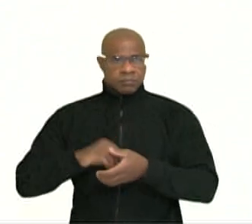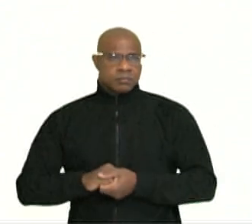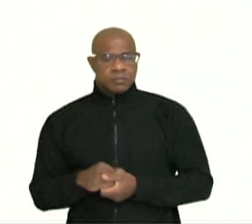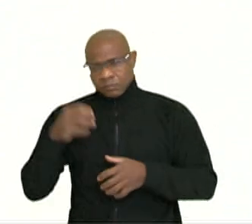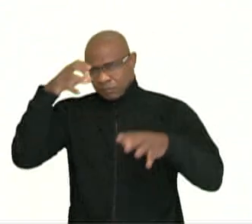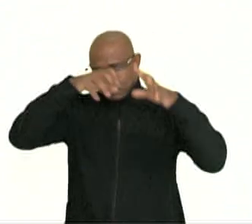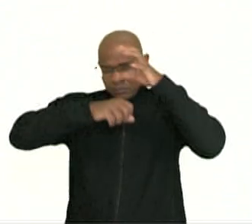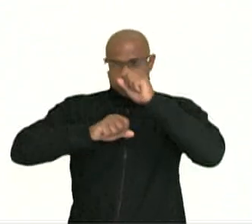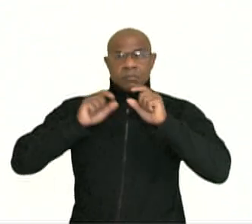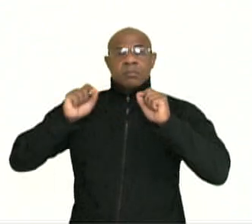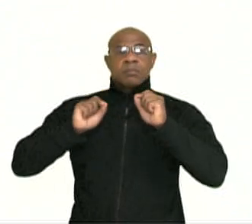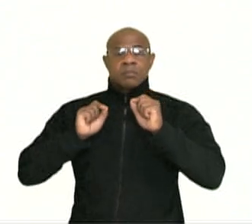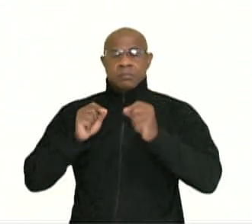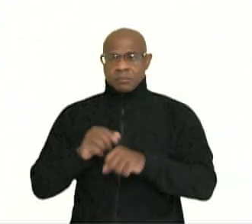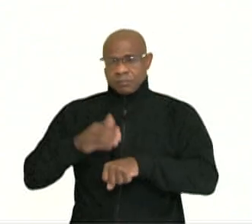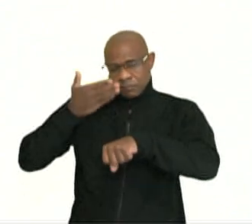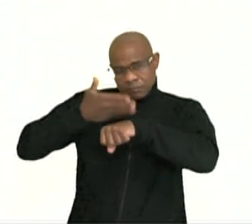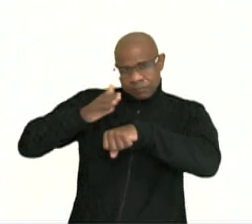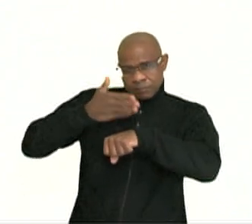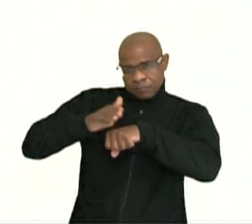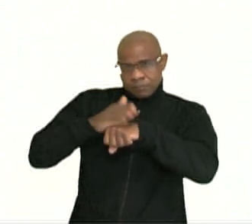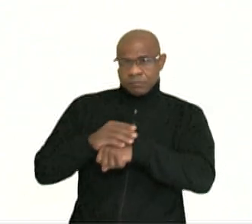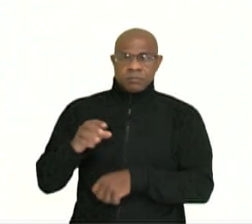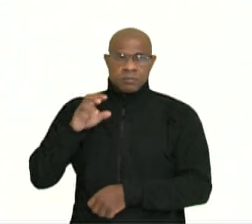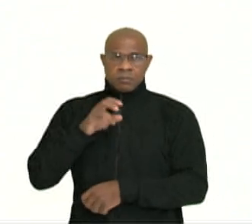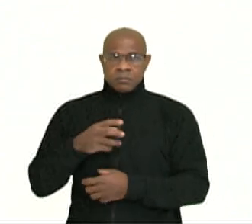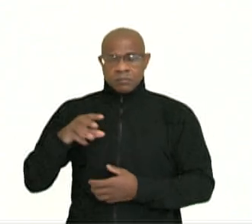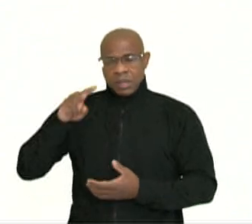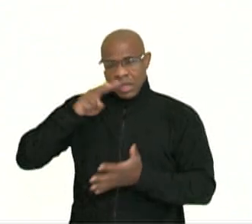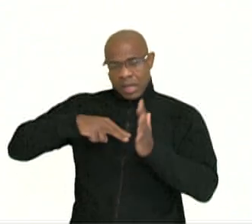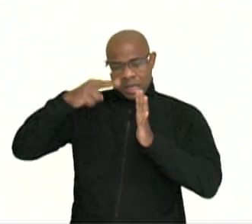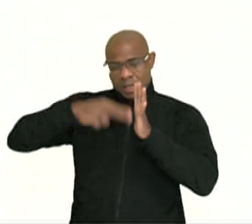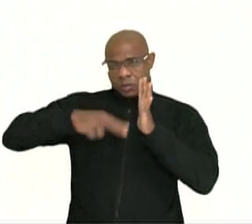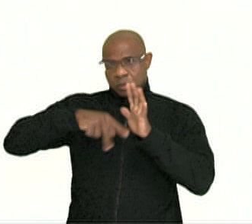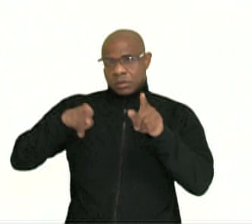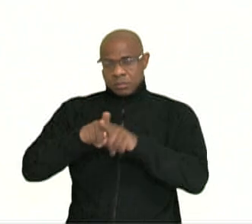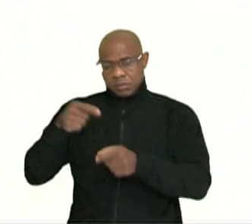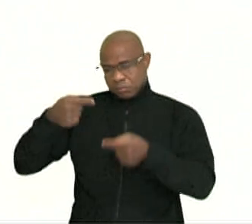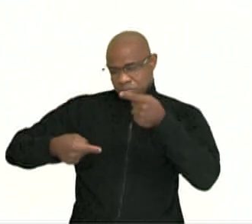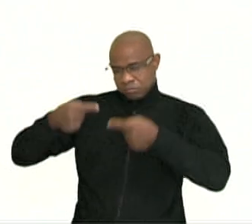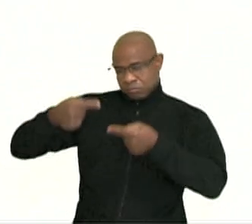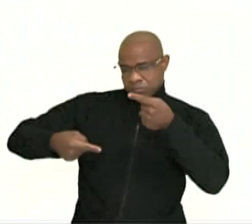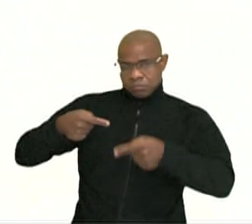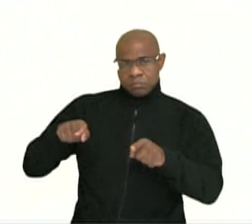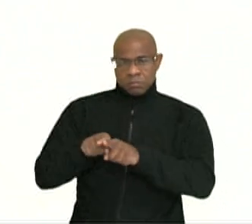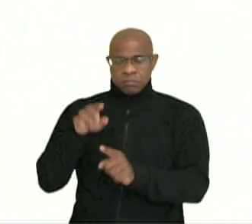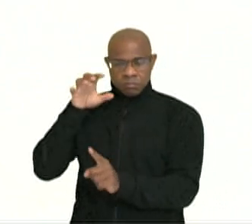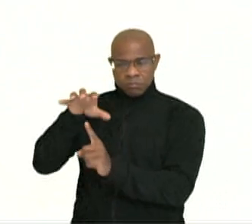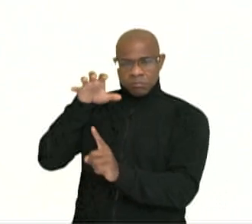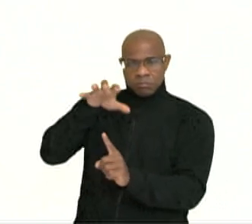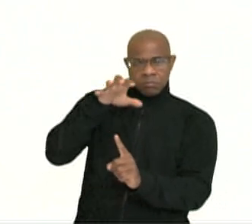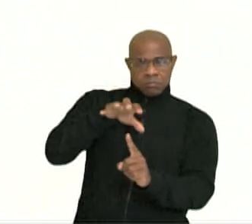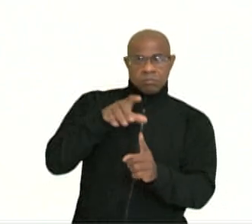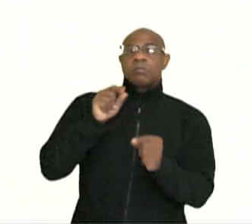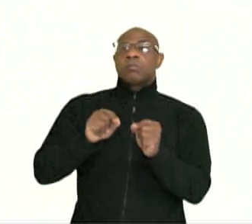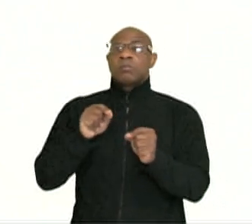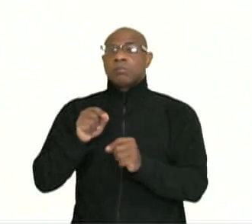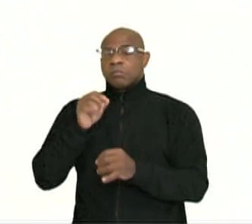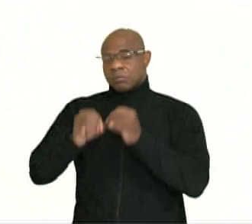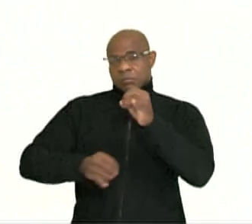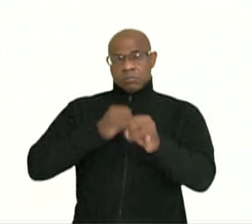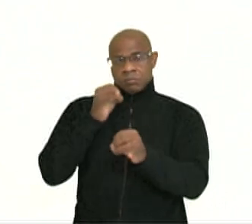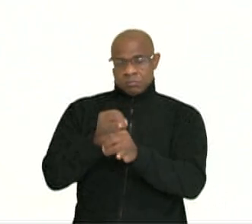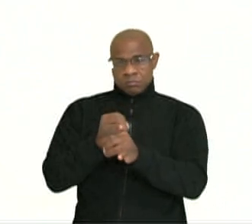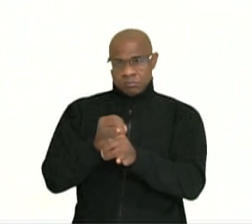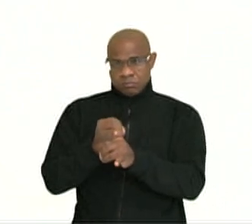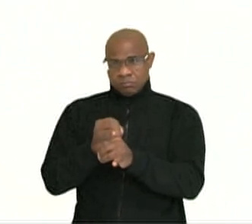nessa aula? Vamos praticar a nossa oralidade através da discussão sobre influenciadores digitais. Você sabe o